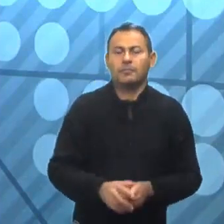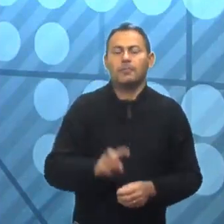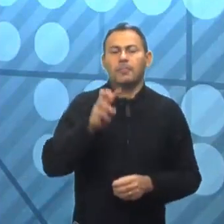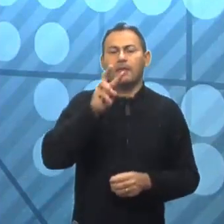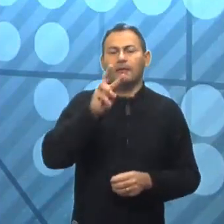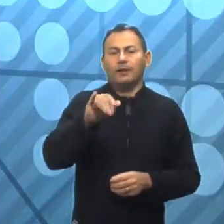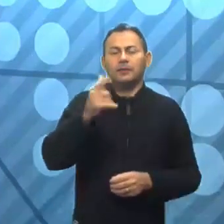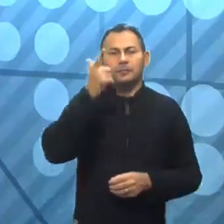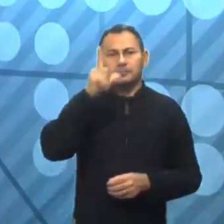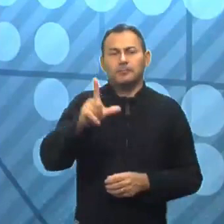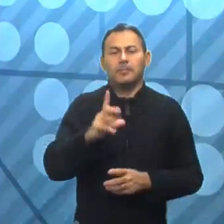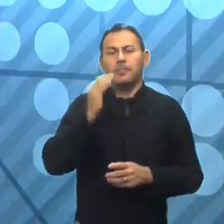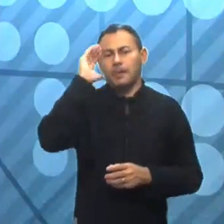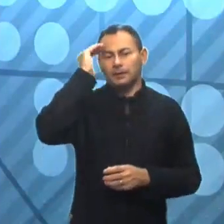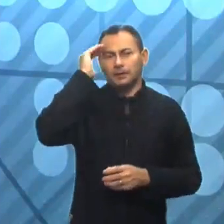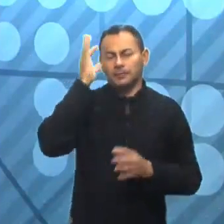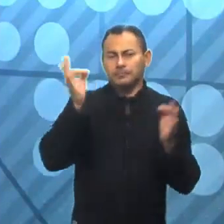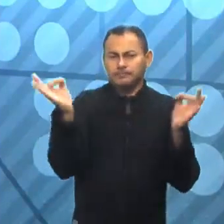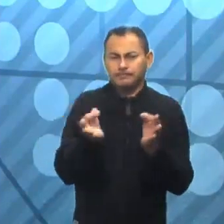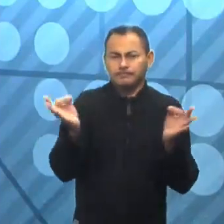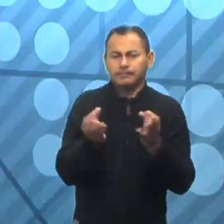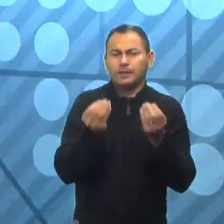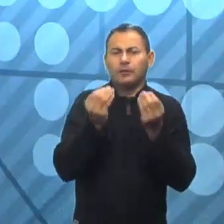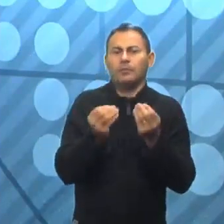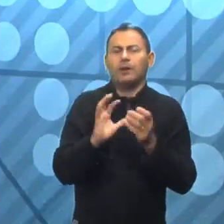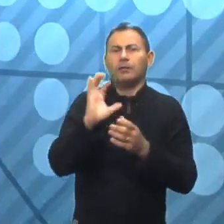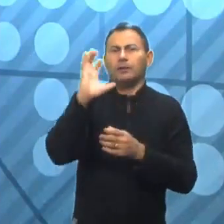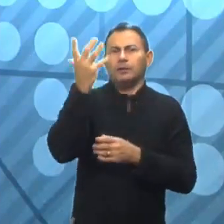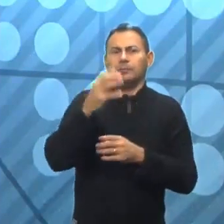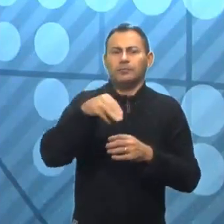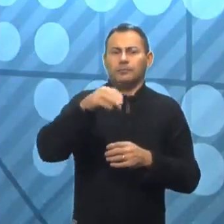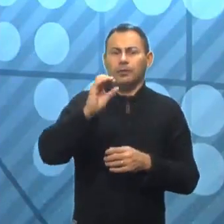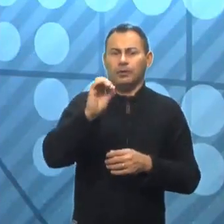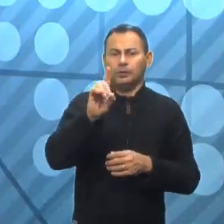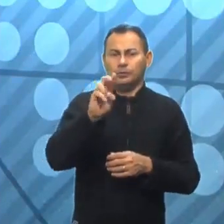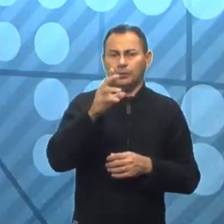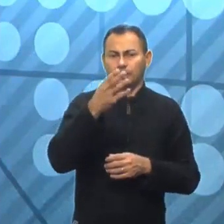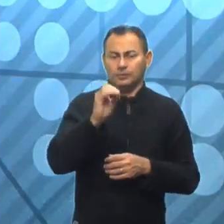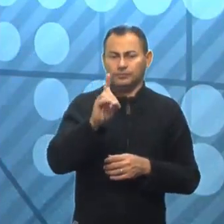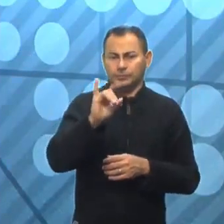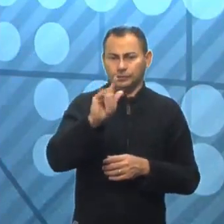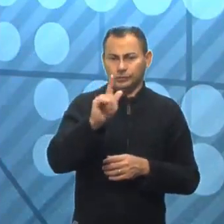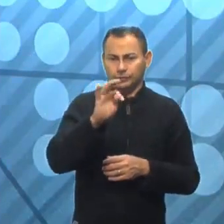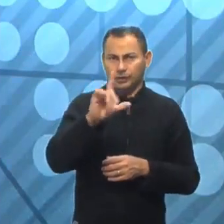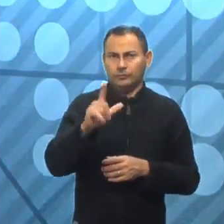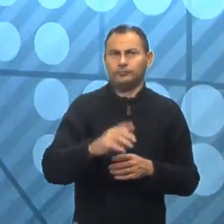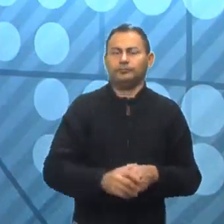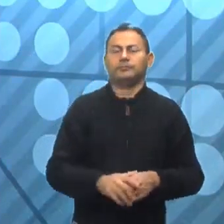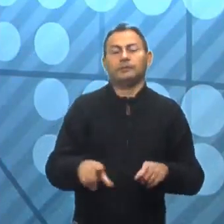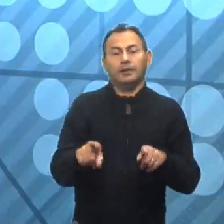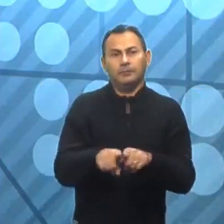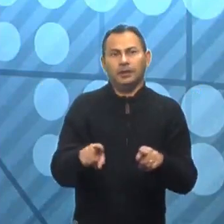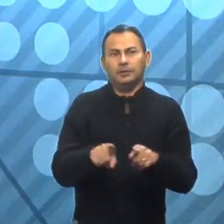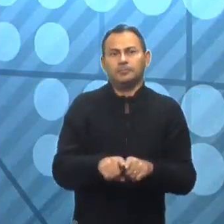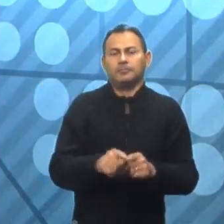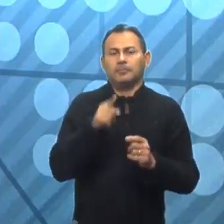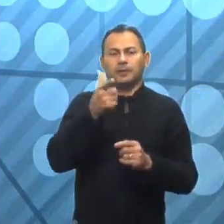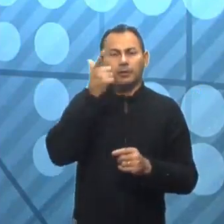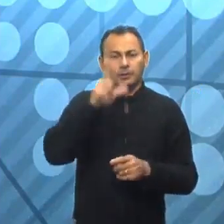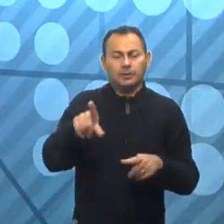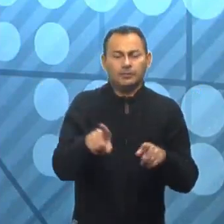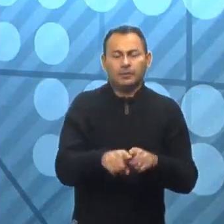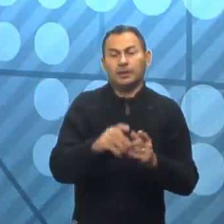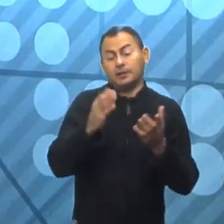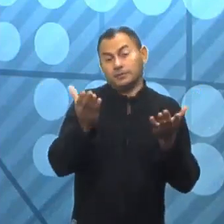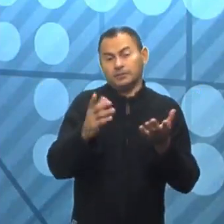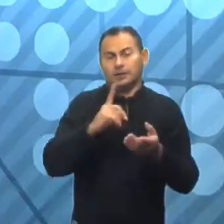vai conseguir entender perfeitamente como que funciona essa modulação digital. E além de conseguir também,